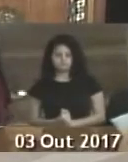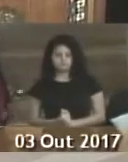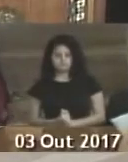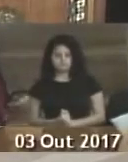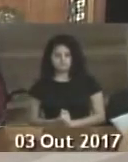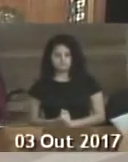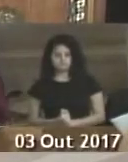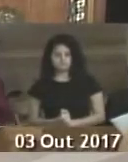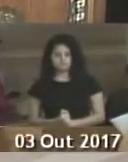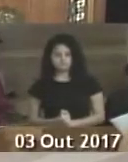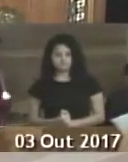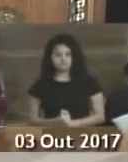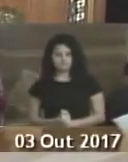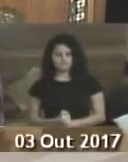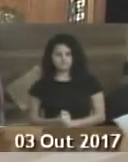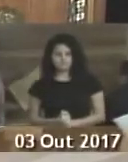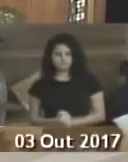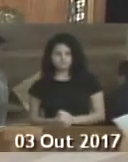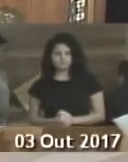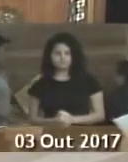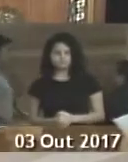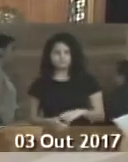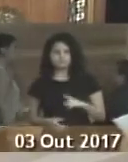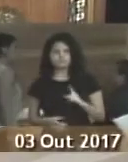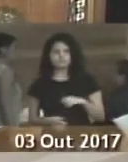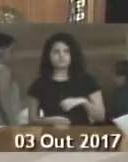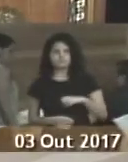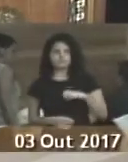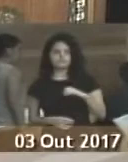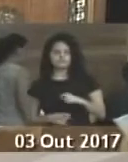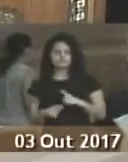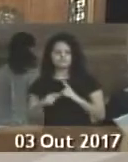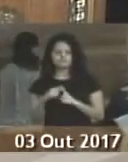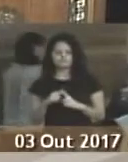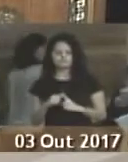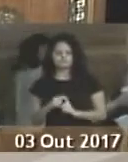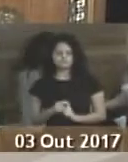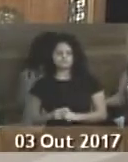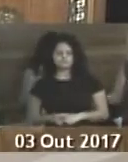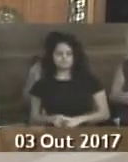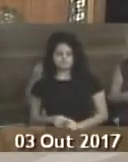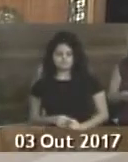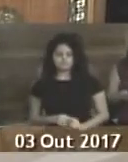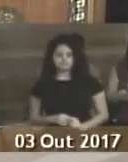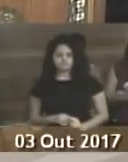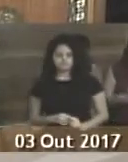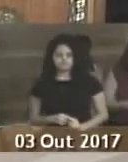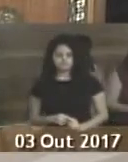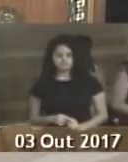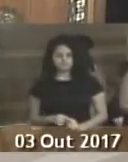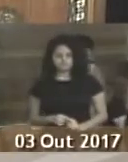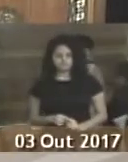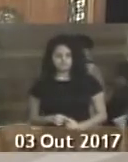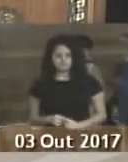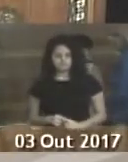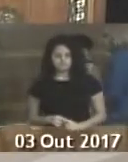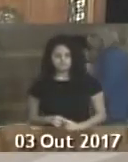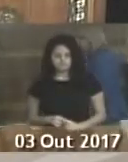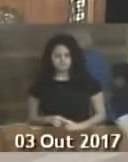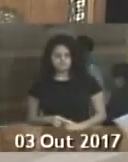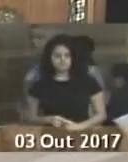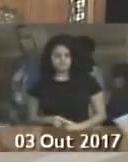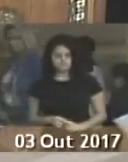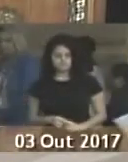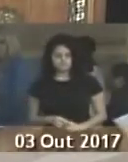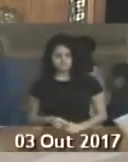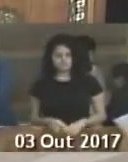da santidade, uma vez que Cristo foi crucificado antes de morrer, num ato de sacrifício para salvar a